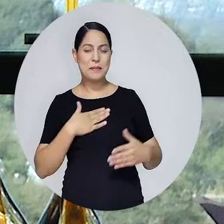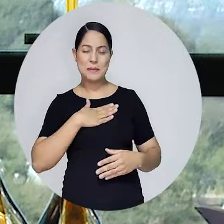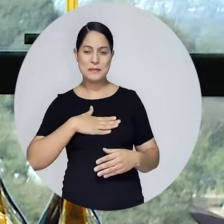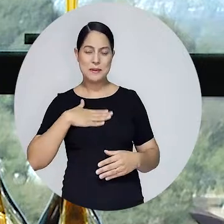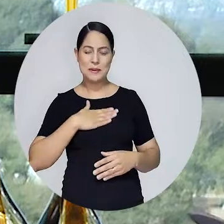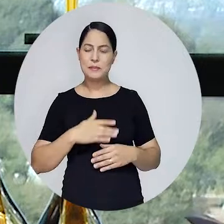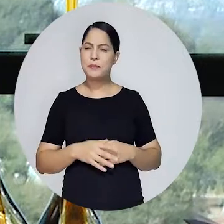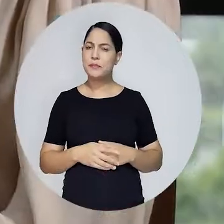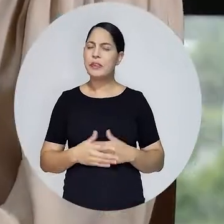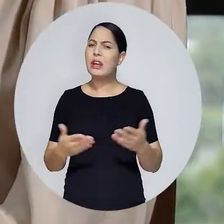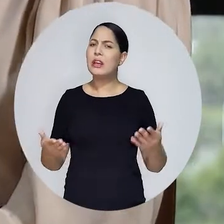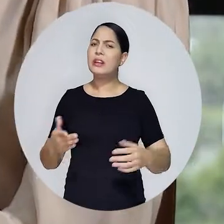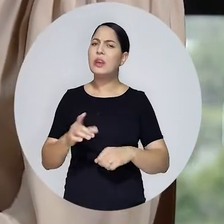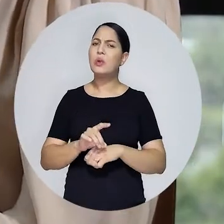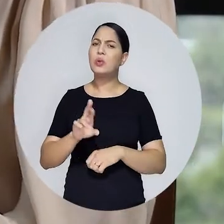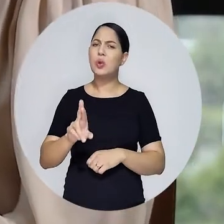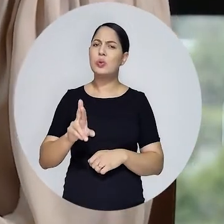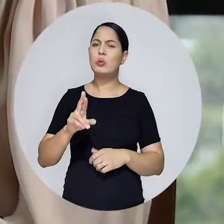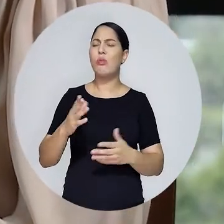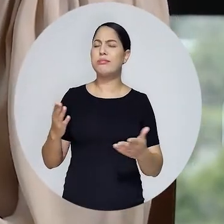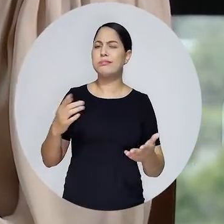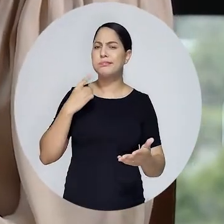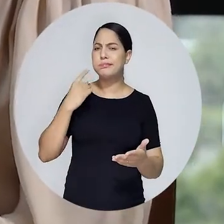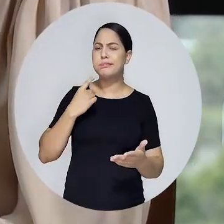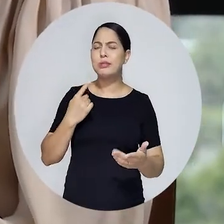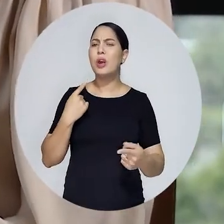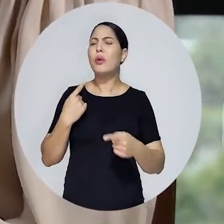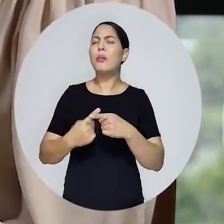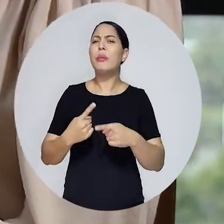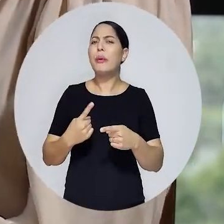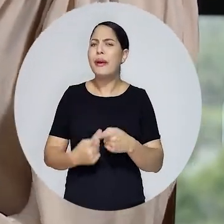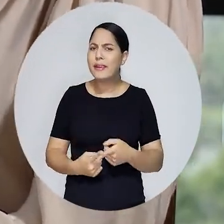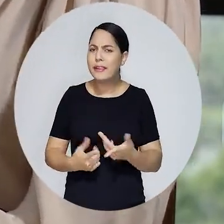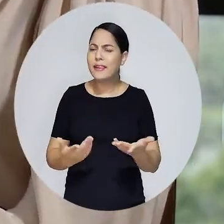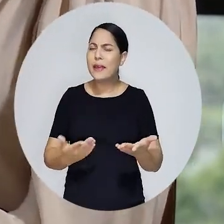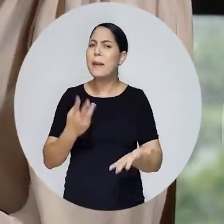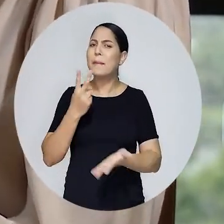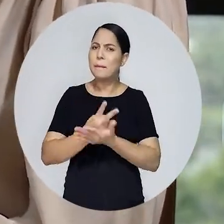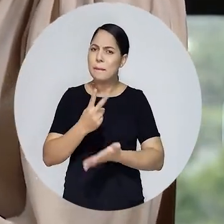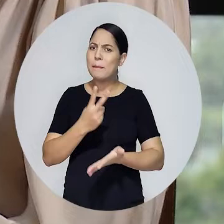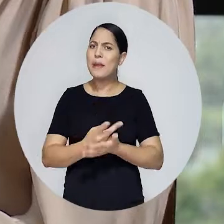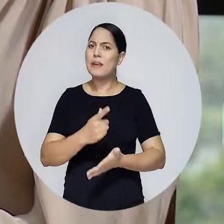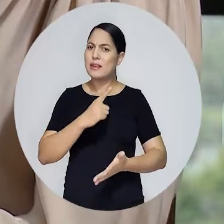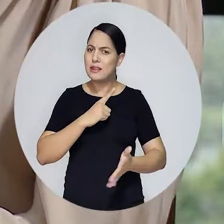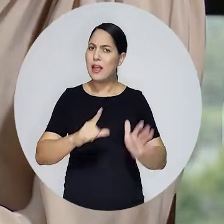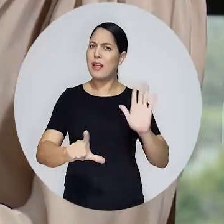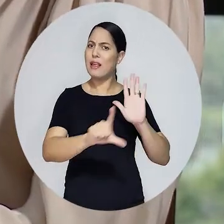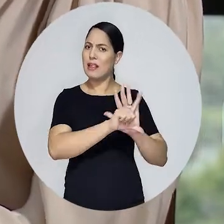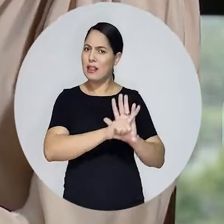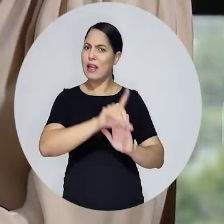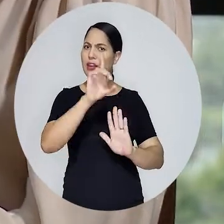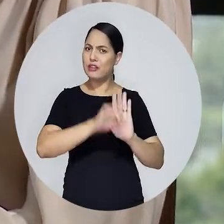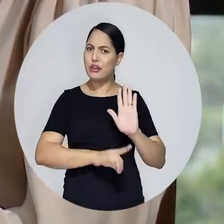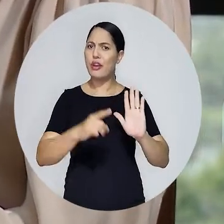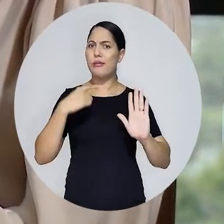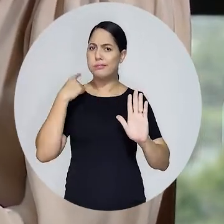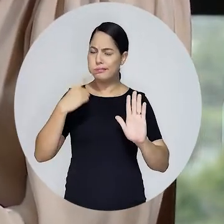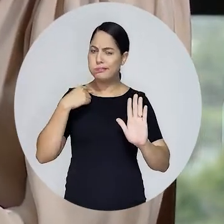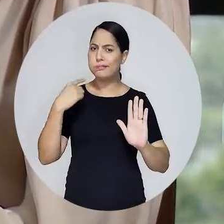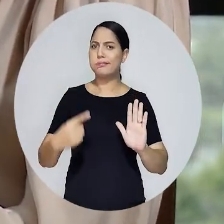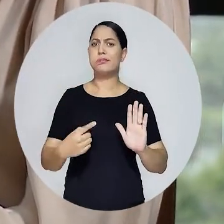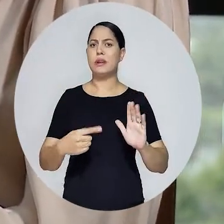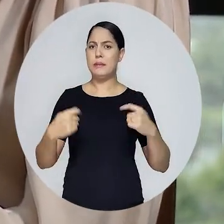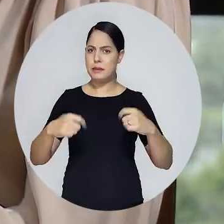com a Advocacia Nacional. Doutor, antes de mais nada, por que ainda nos dias de hoje, mesmo com a criminalização das prerrogativas